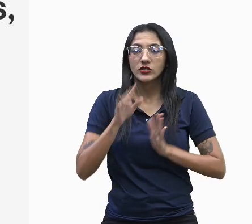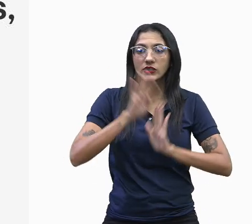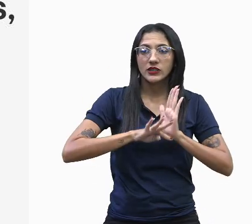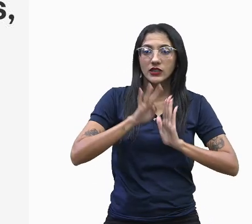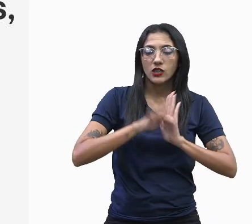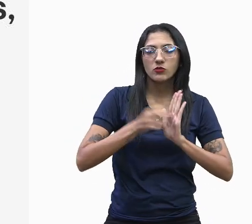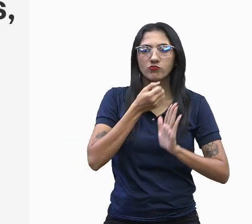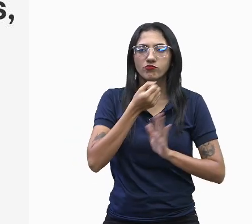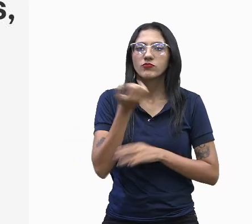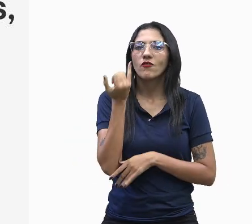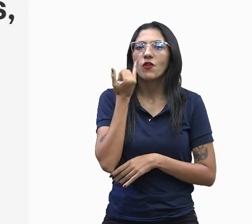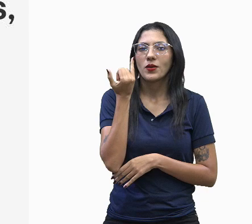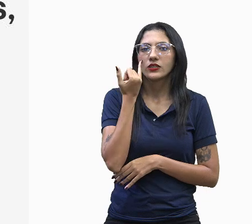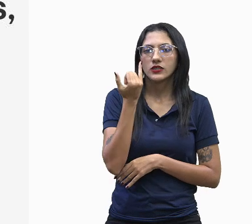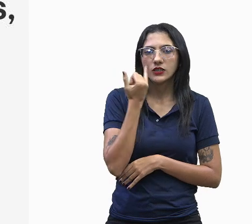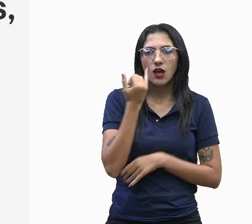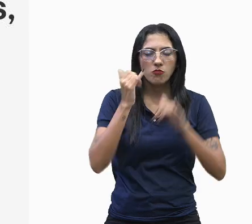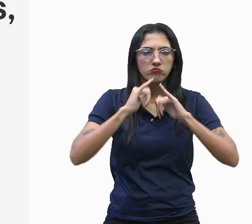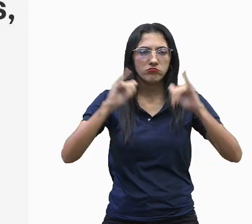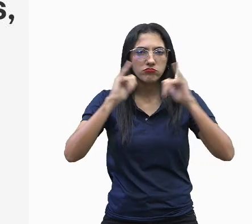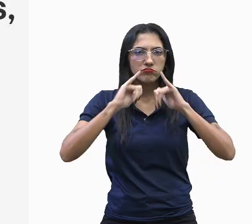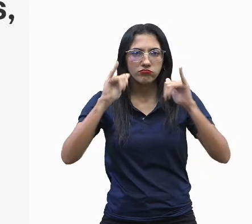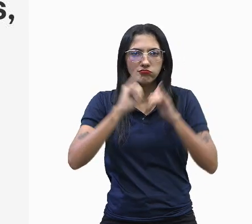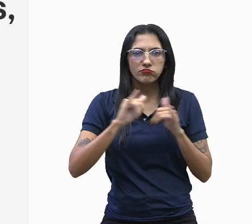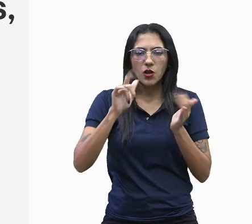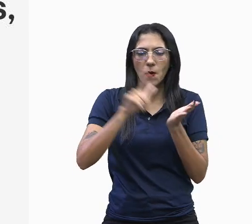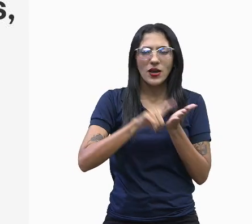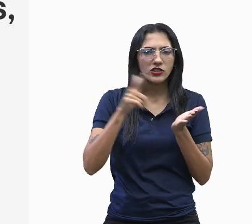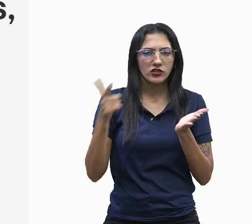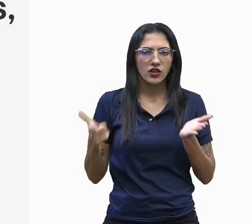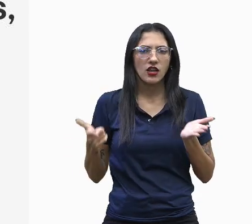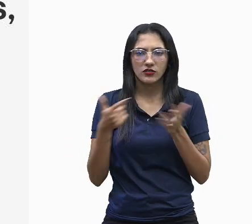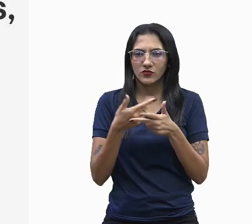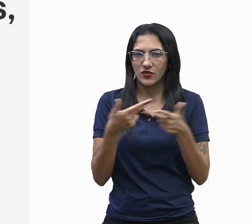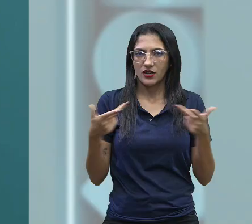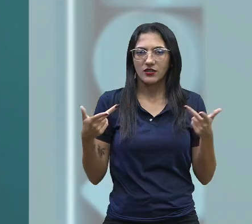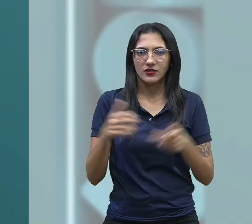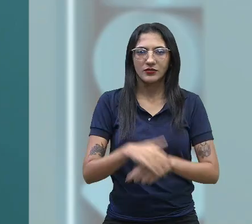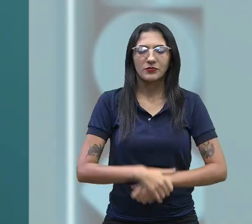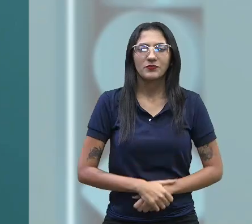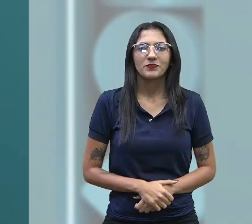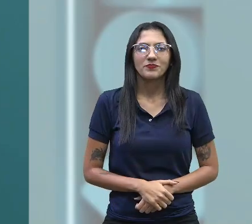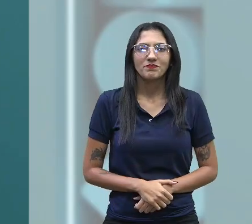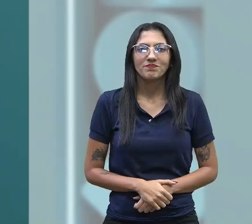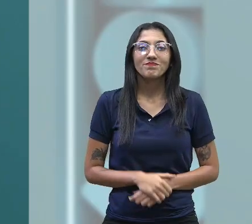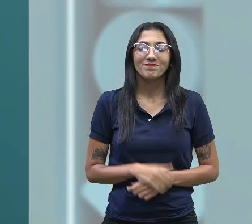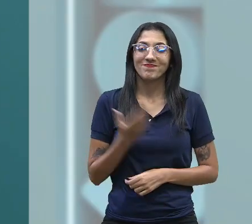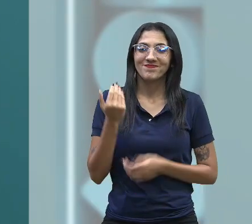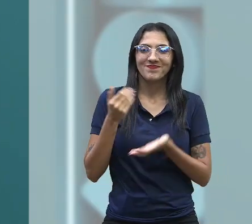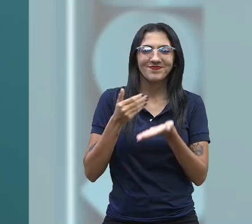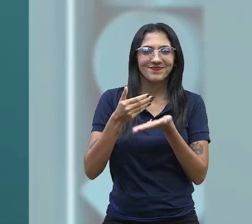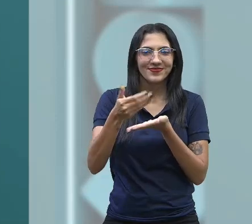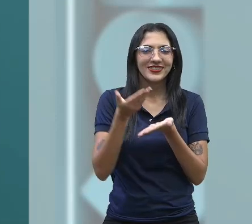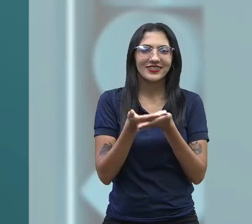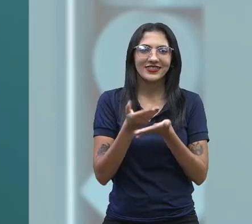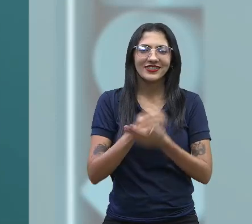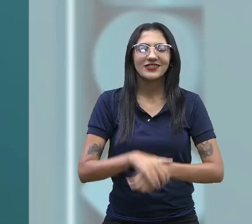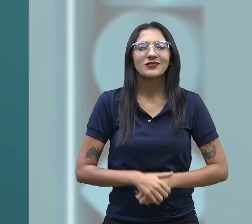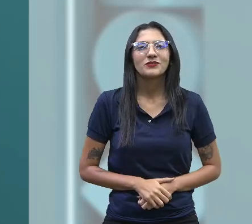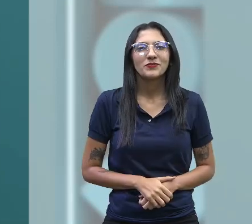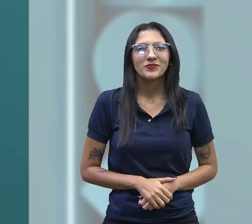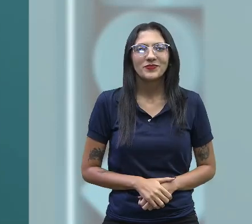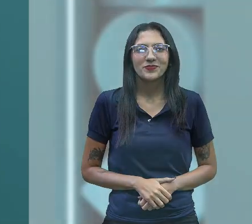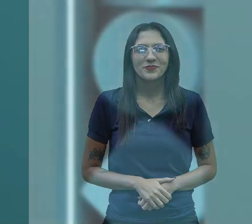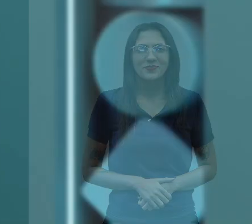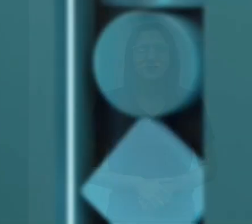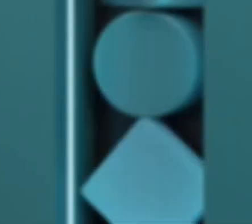textos jornalísticos, notícias e manchetes. Vamos então para a nossa aula?